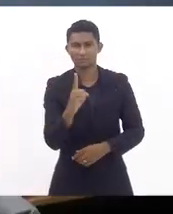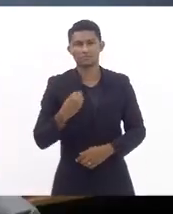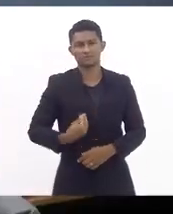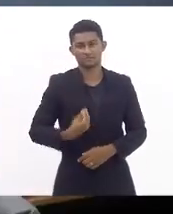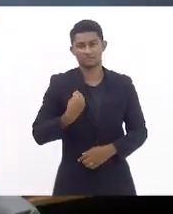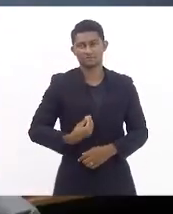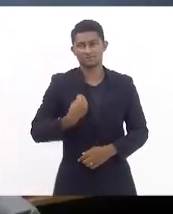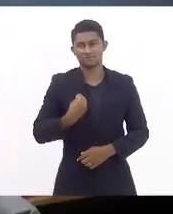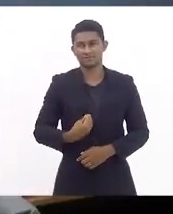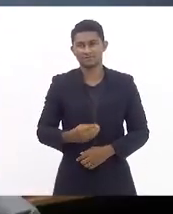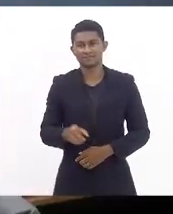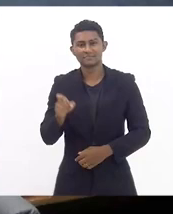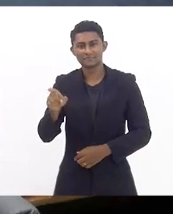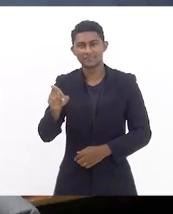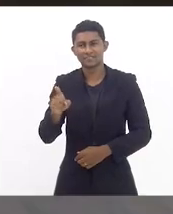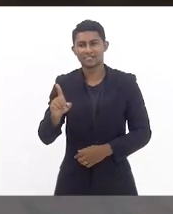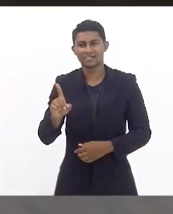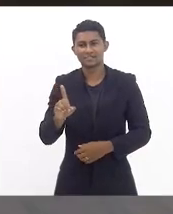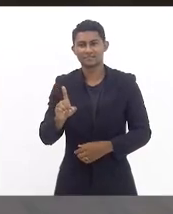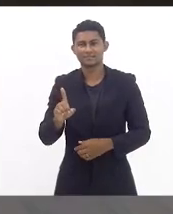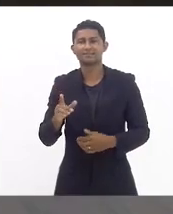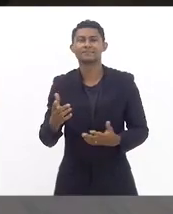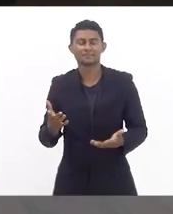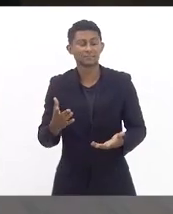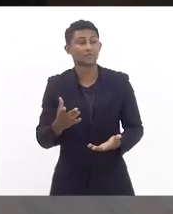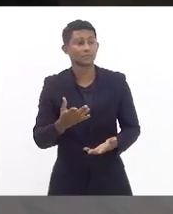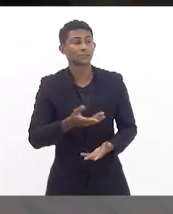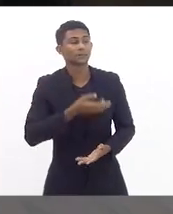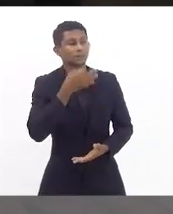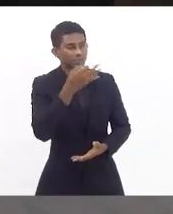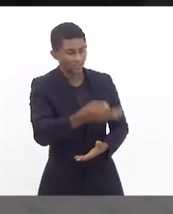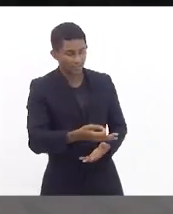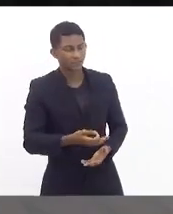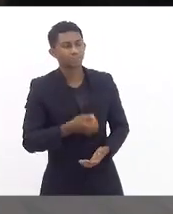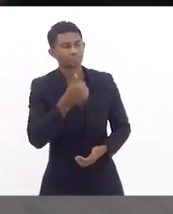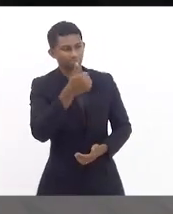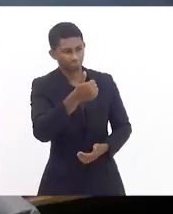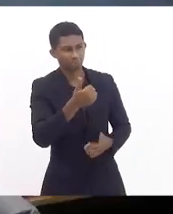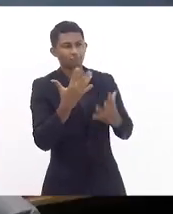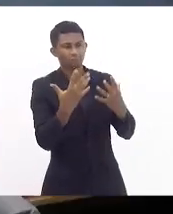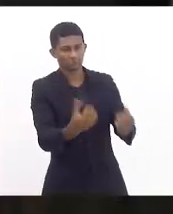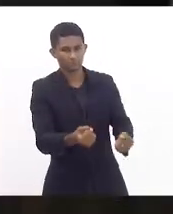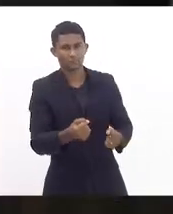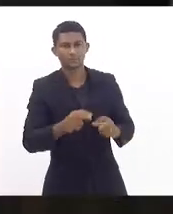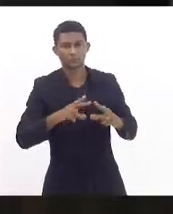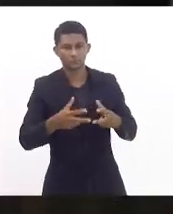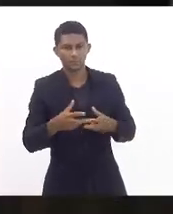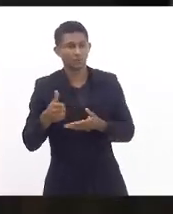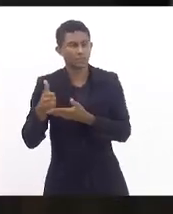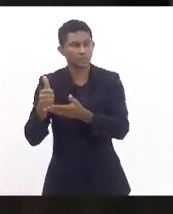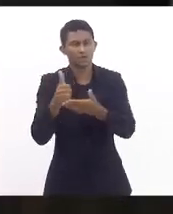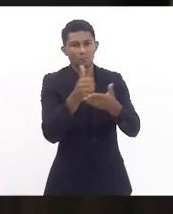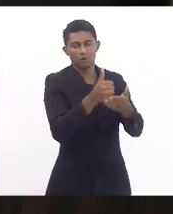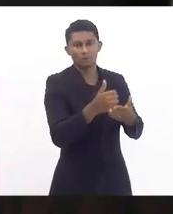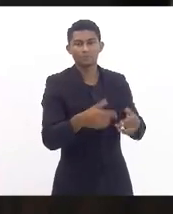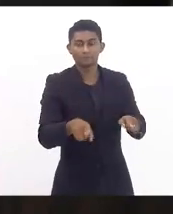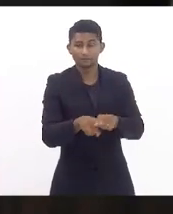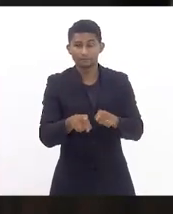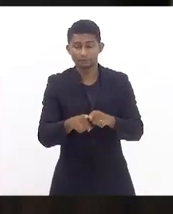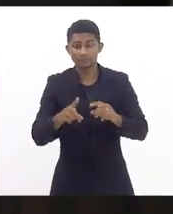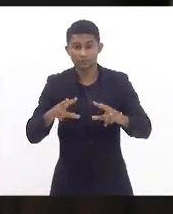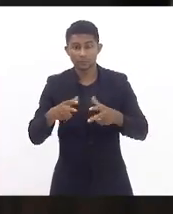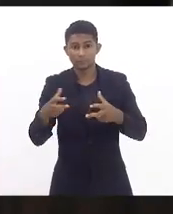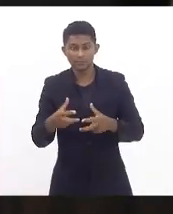Estava no túnel agora há pouco. Presidente, parecer favorável pela Comissão de Transporte. Pela Comissão de Assuntos Municipais e Desenvolvimento Regional,